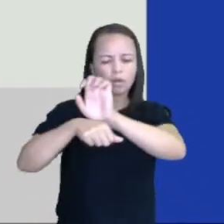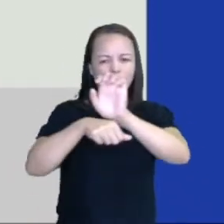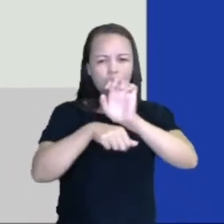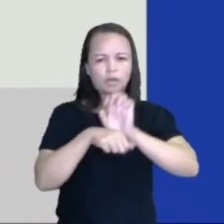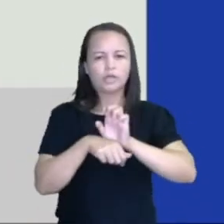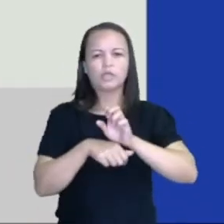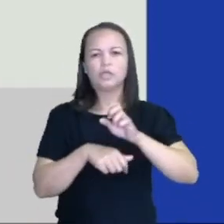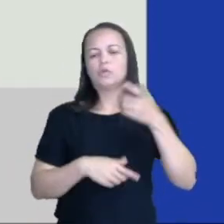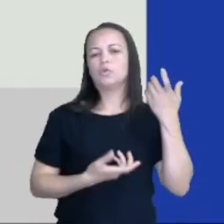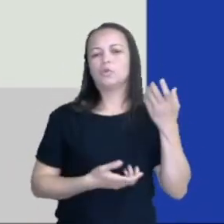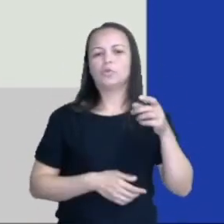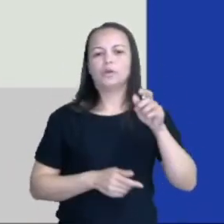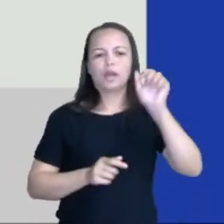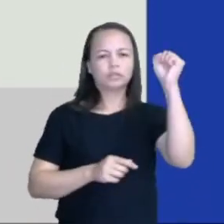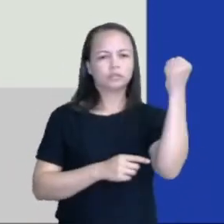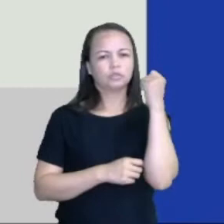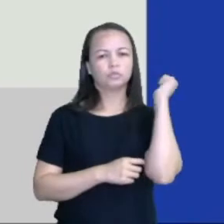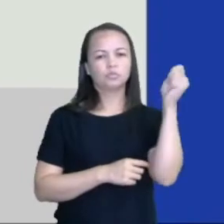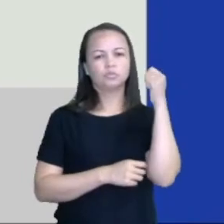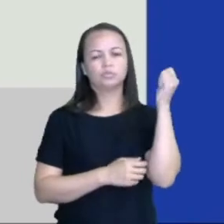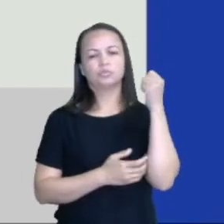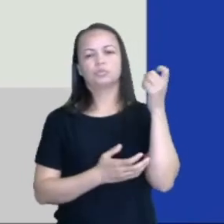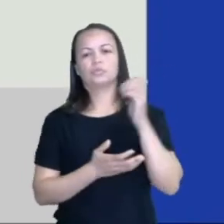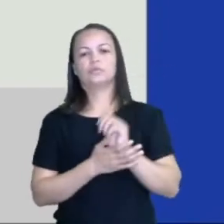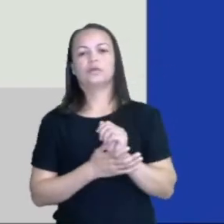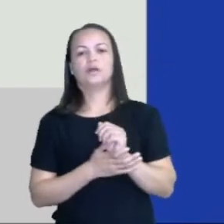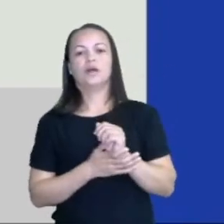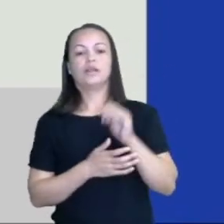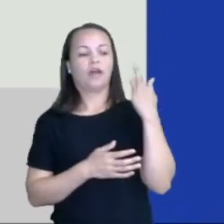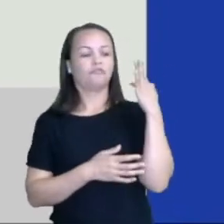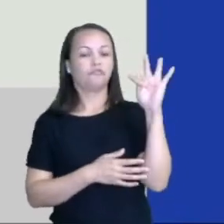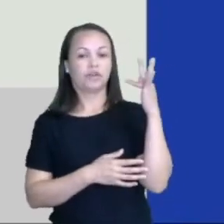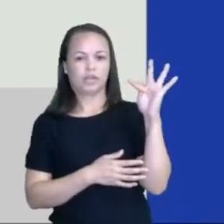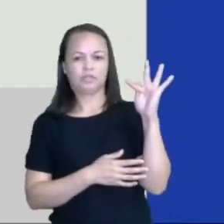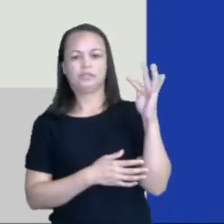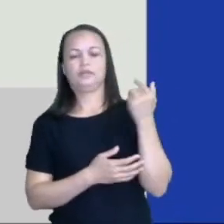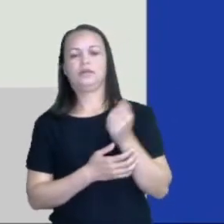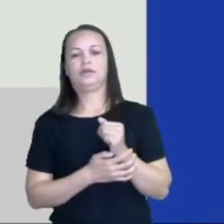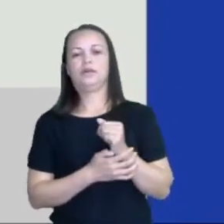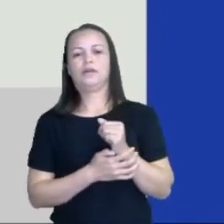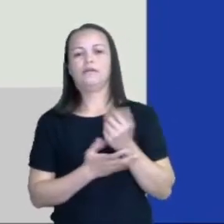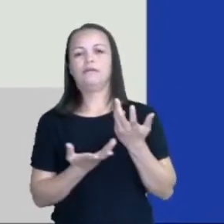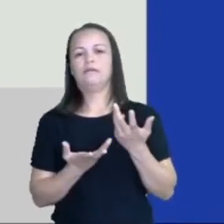cacetinho. Região Norte, carequinha. França, pistolê.